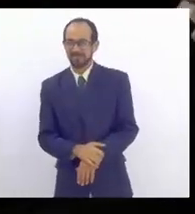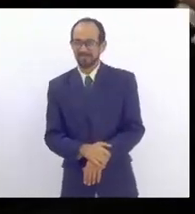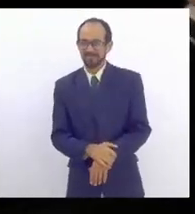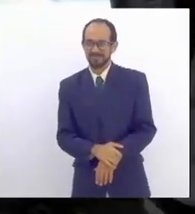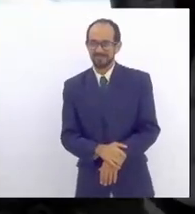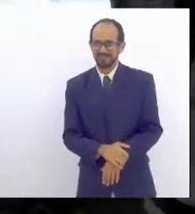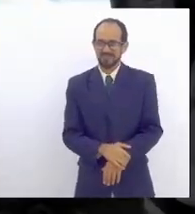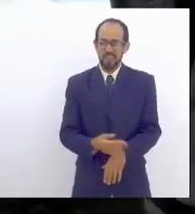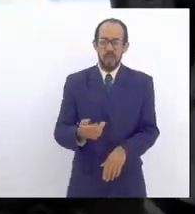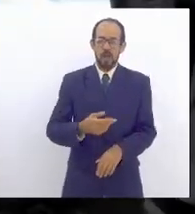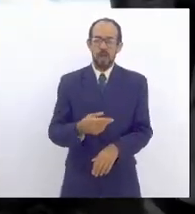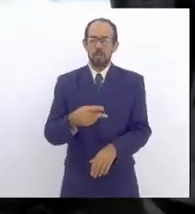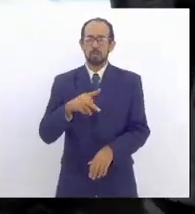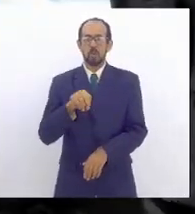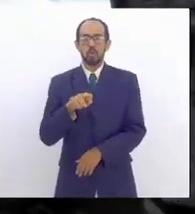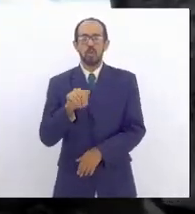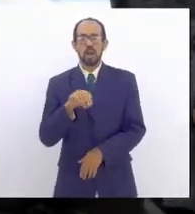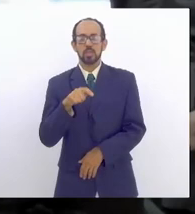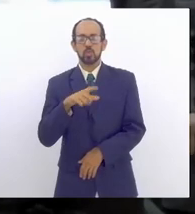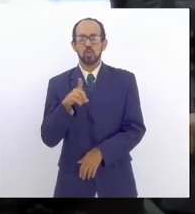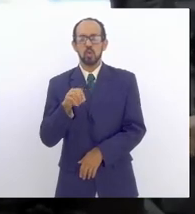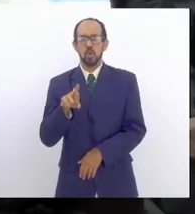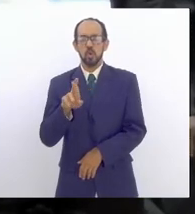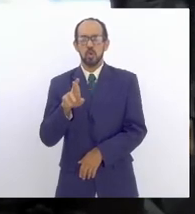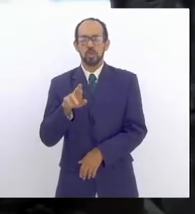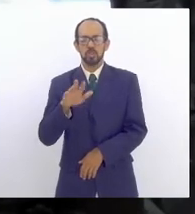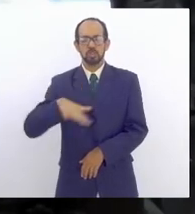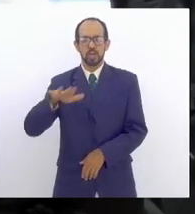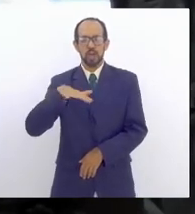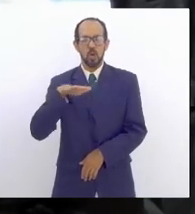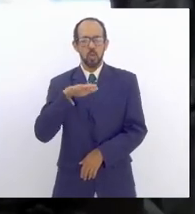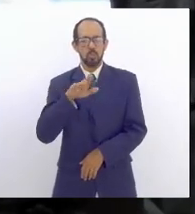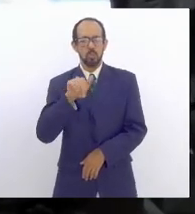Procurador-geral do Estado do Rio de Janeiro, nosso amigo Bruno Dubê.